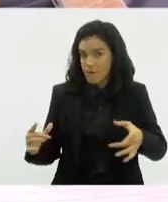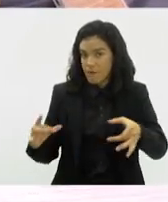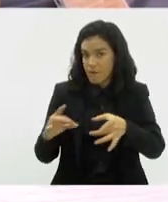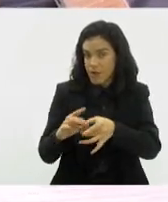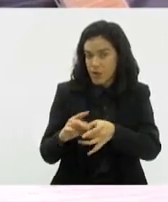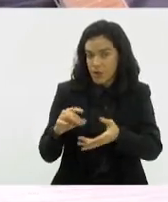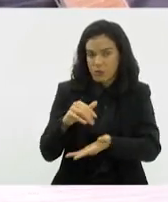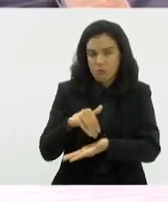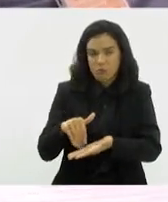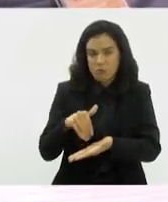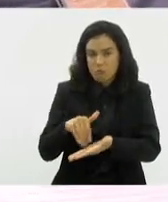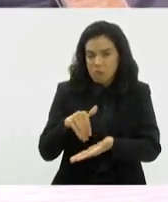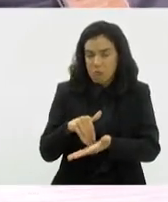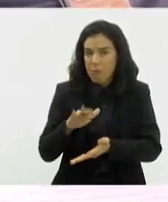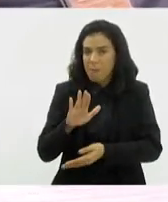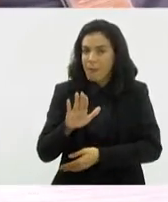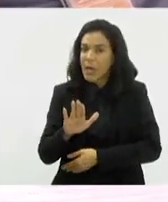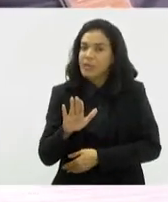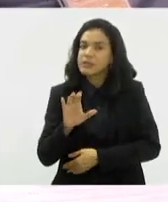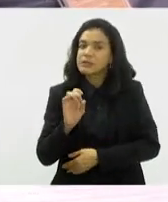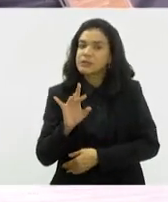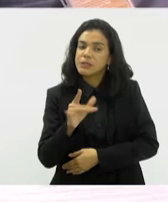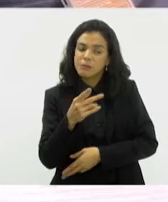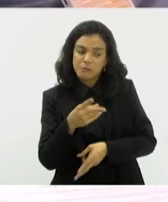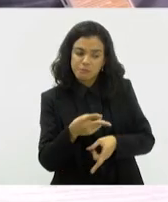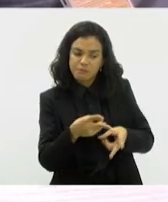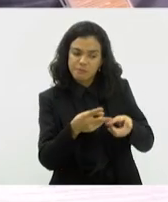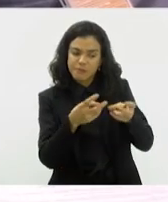mesmo assim, se julgar pertinente.